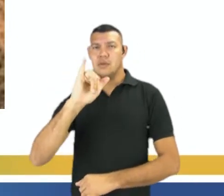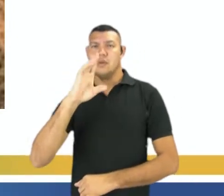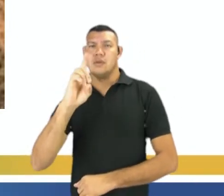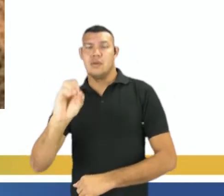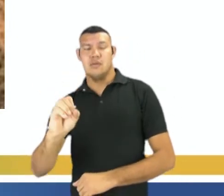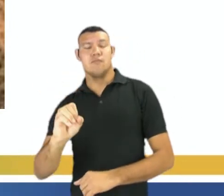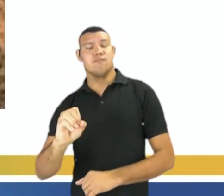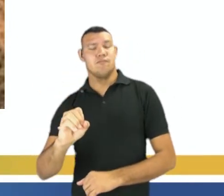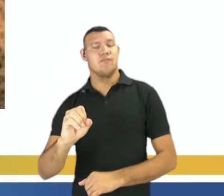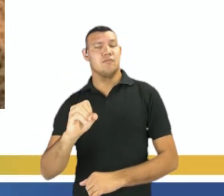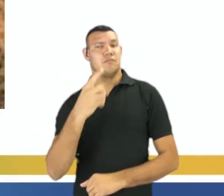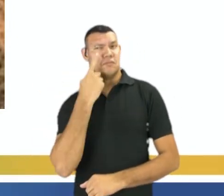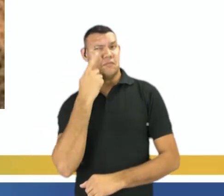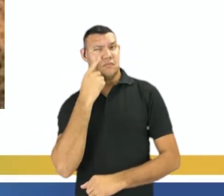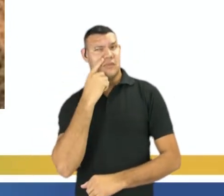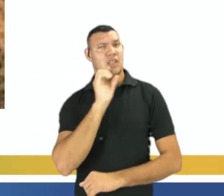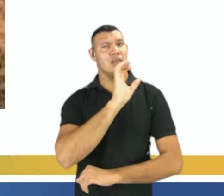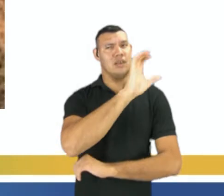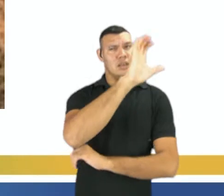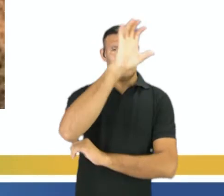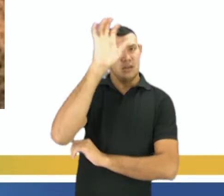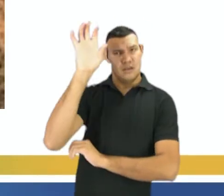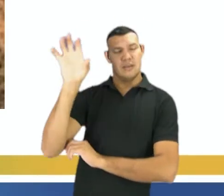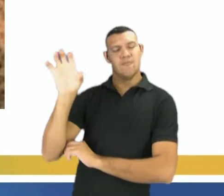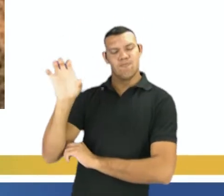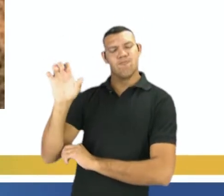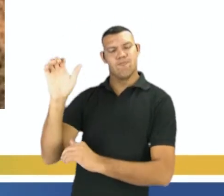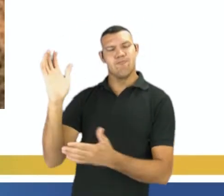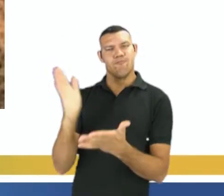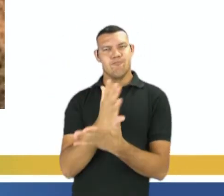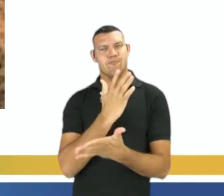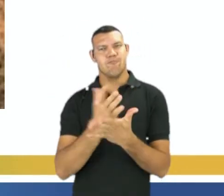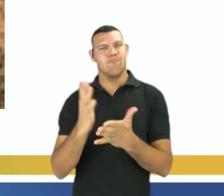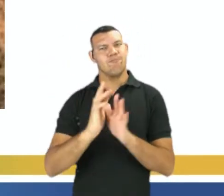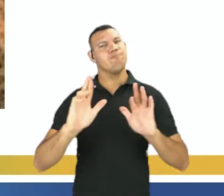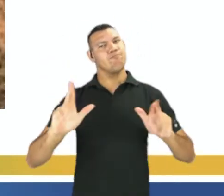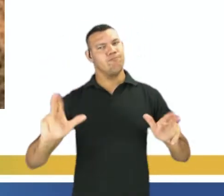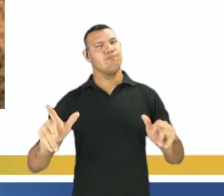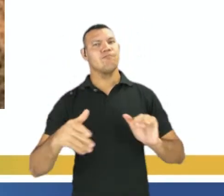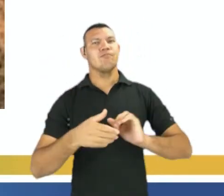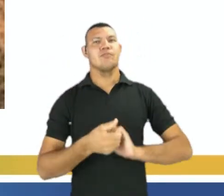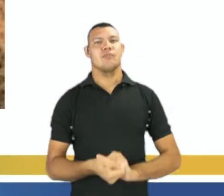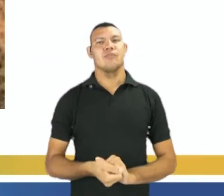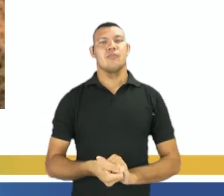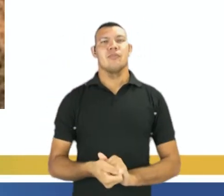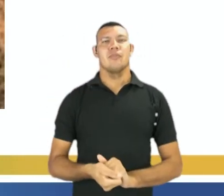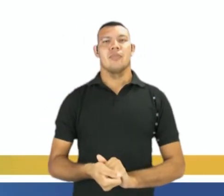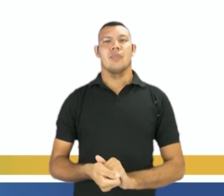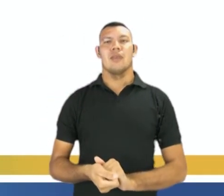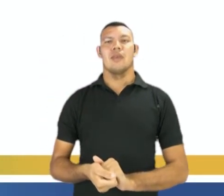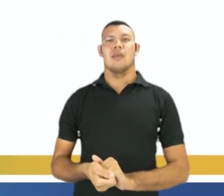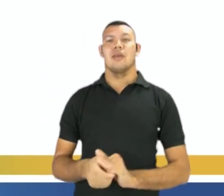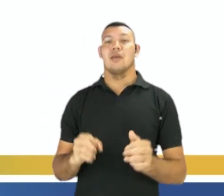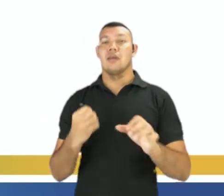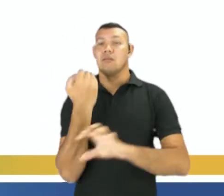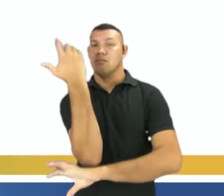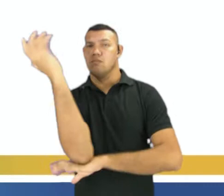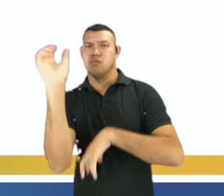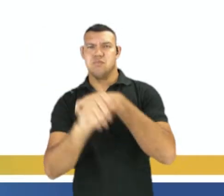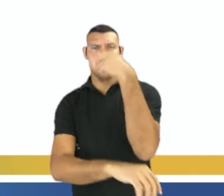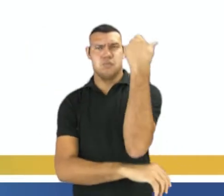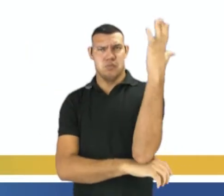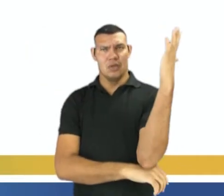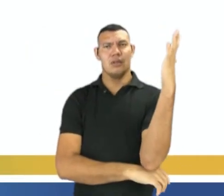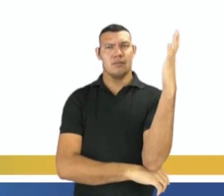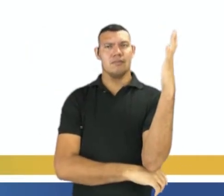clima diferente, né? Então a interferência climática ela é bastante significante em cada formação de vegetais dessas. Aí nós